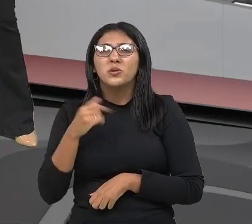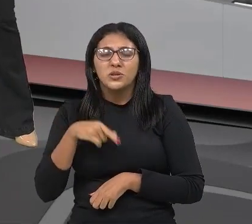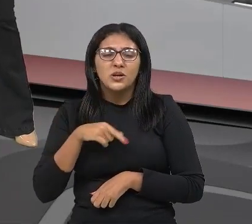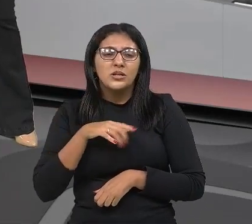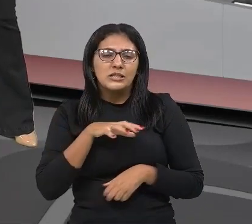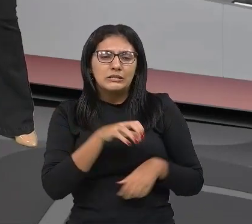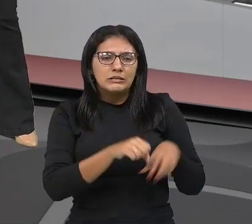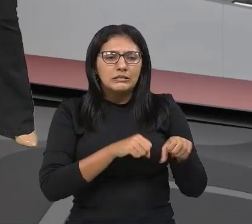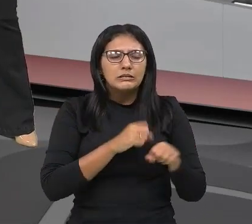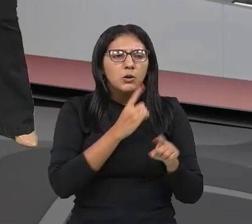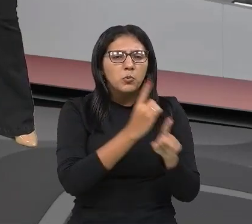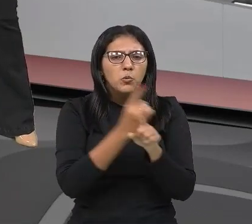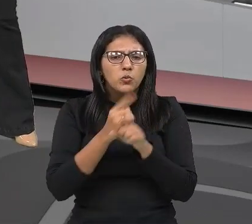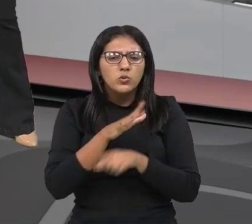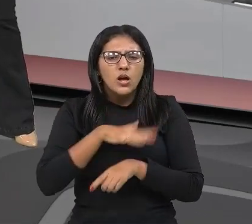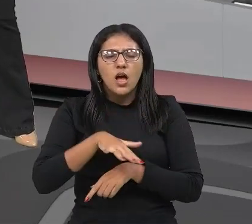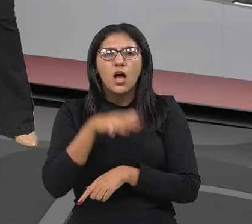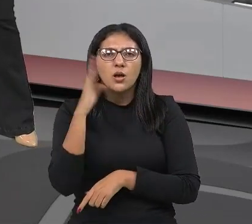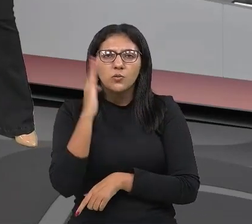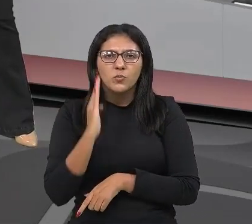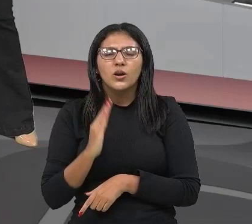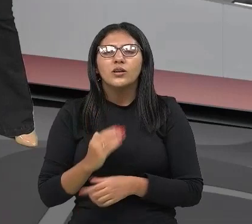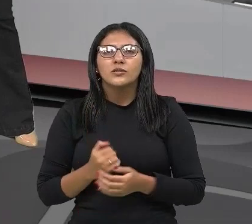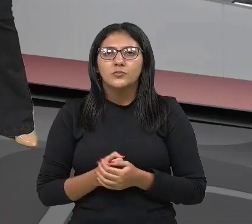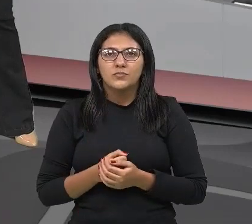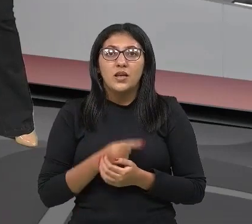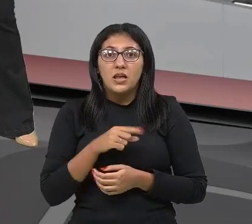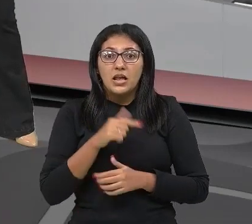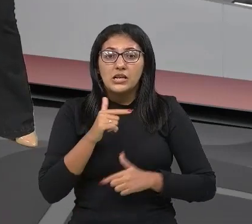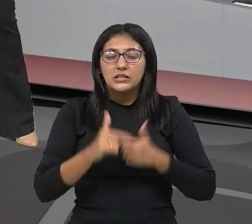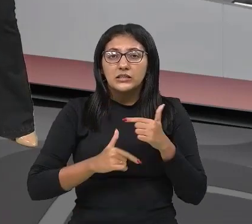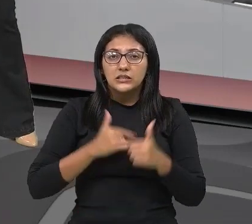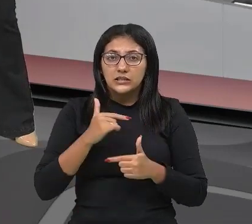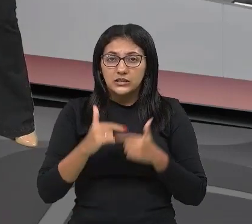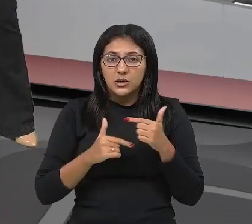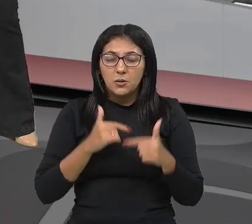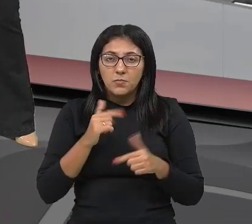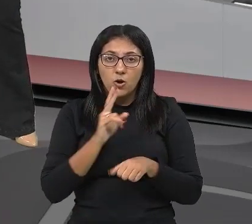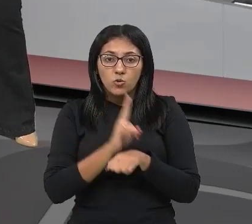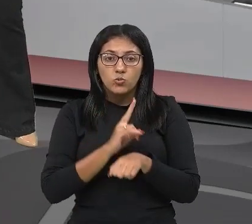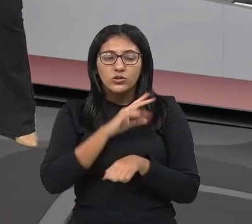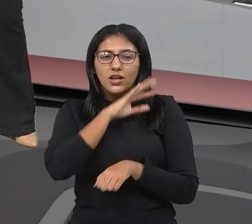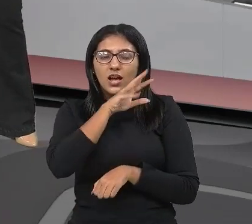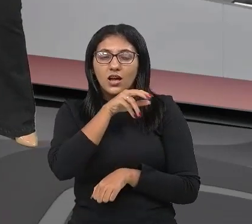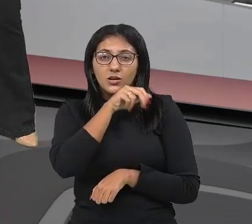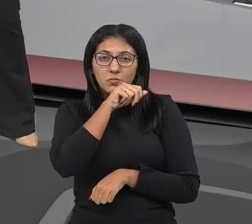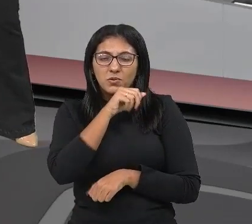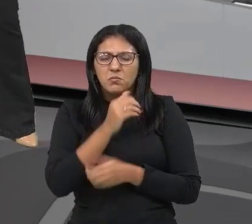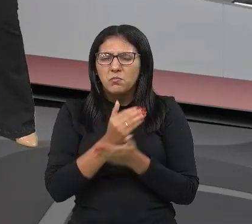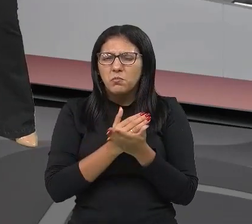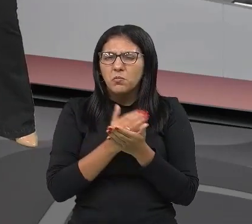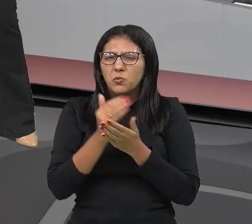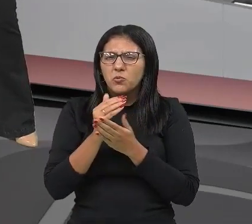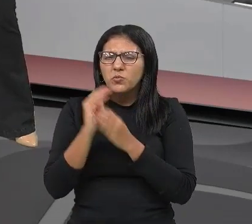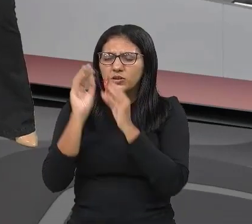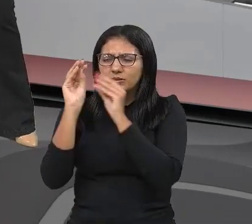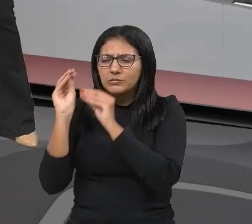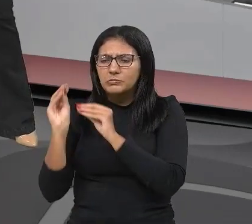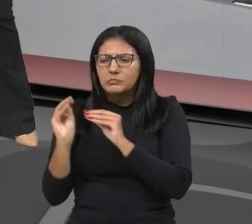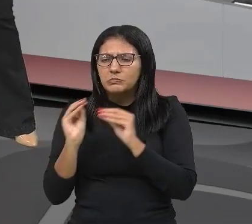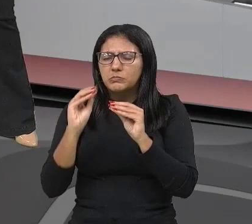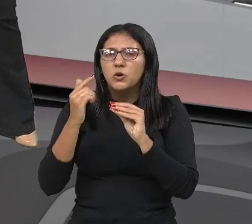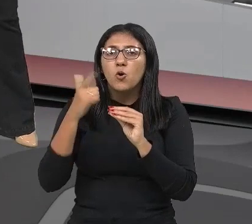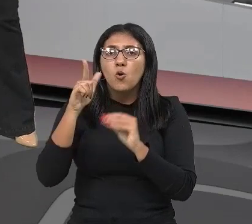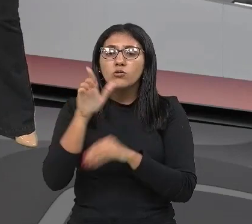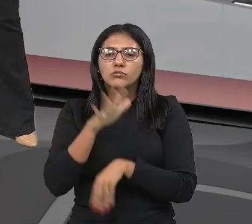do território brasileiro, tá? E a pecuária, ela também começa a sair ali do litoral, começa